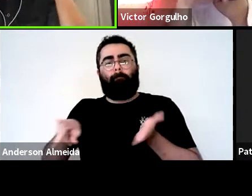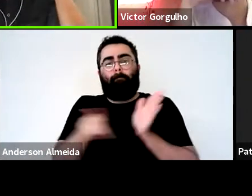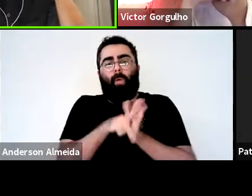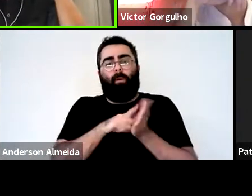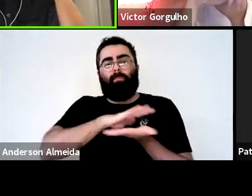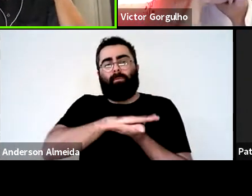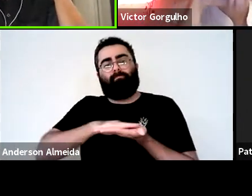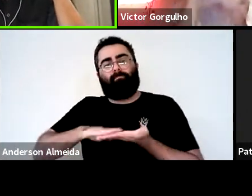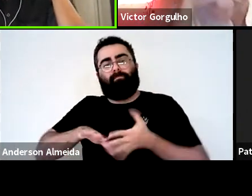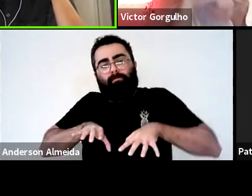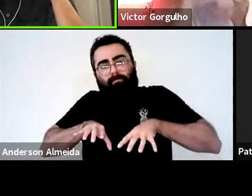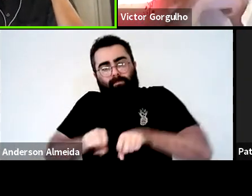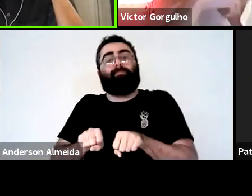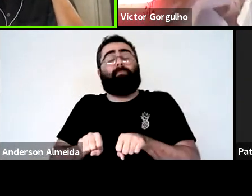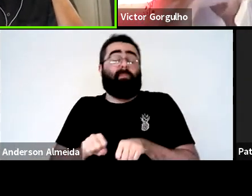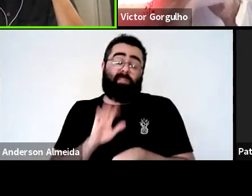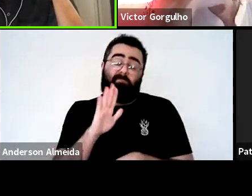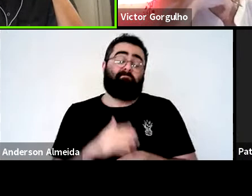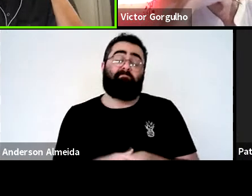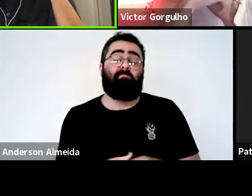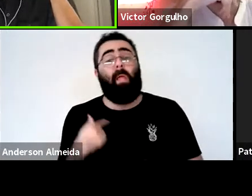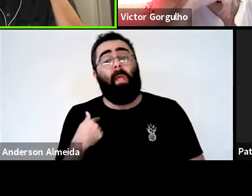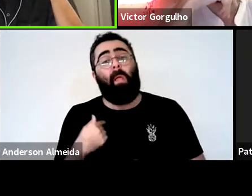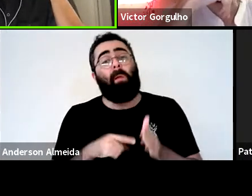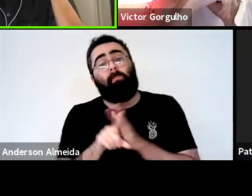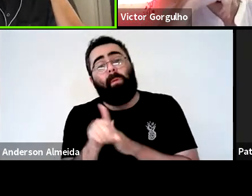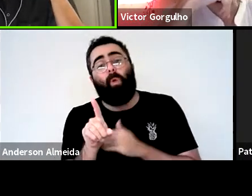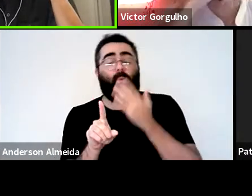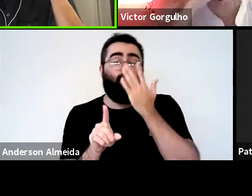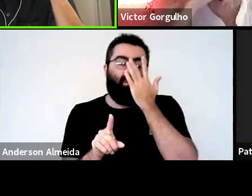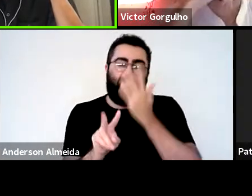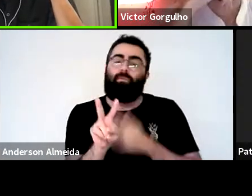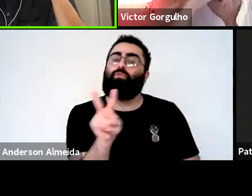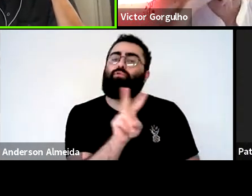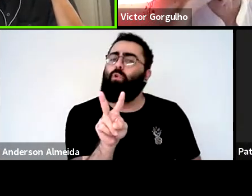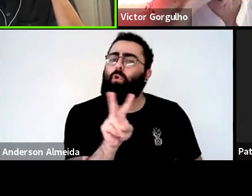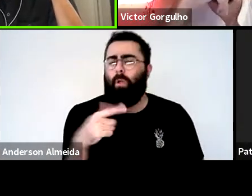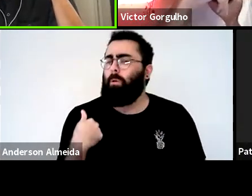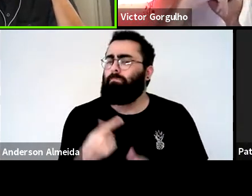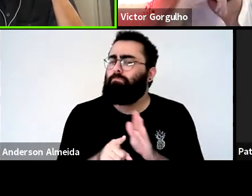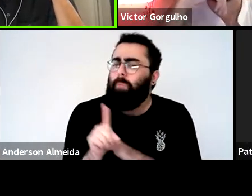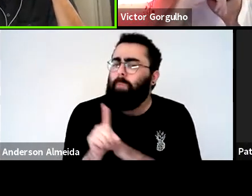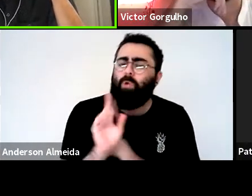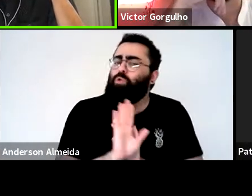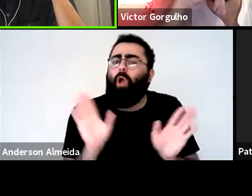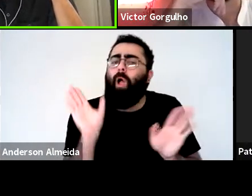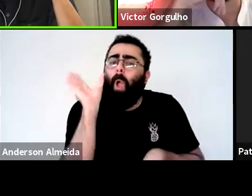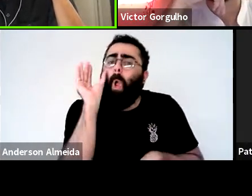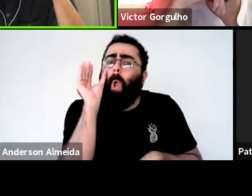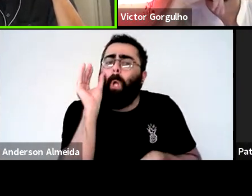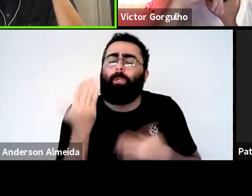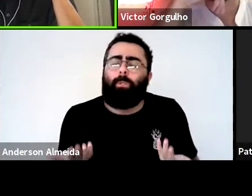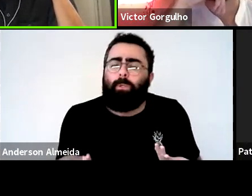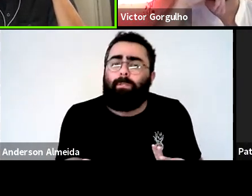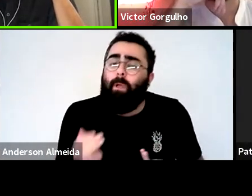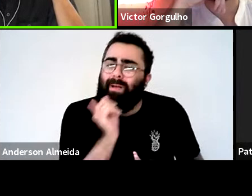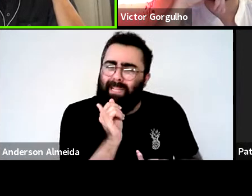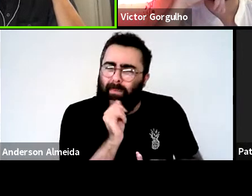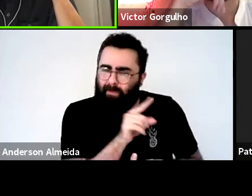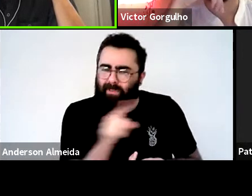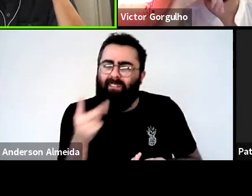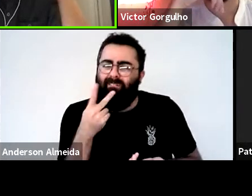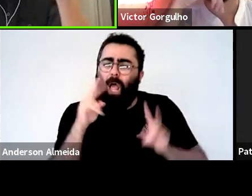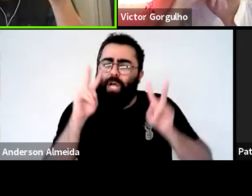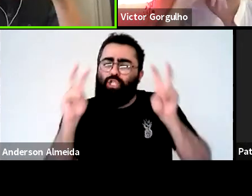pergunta para vocês dois é, seria, não sendo não local,